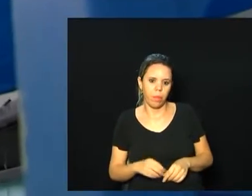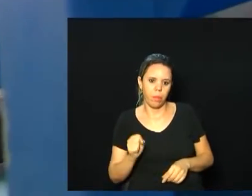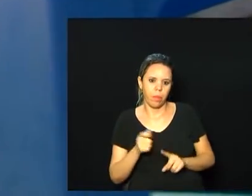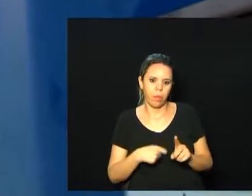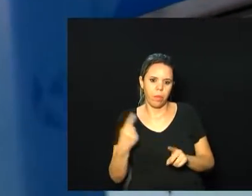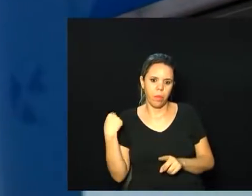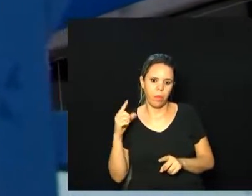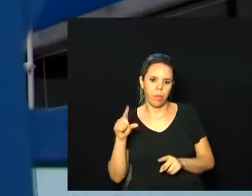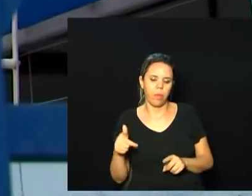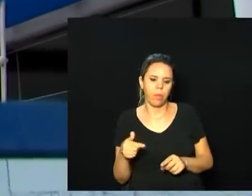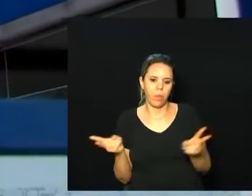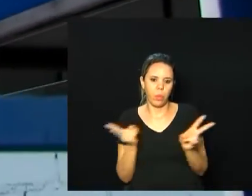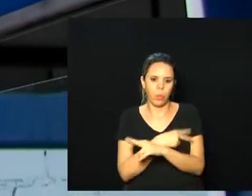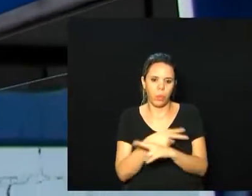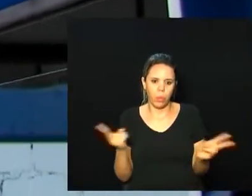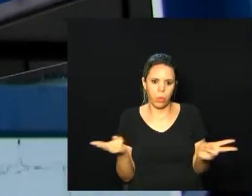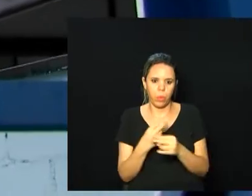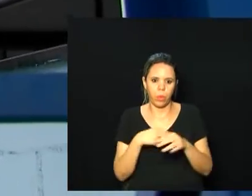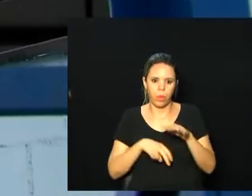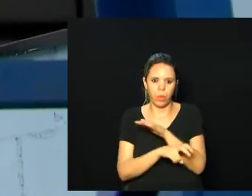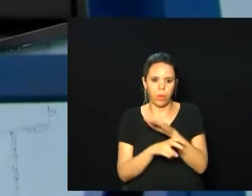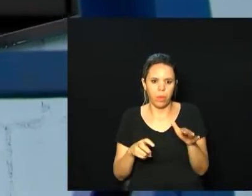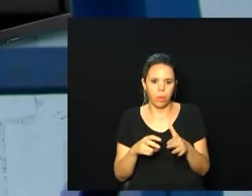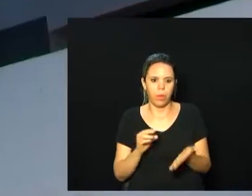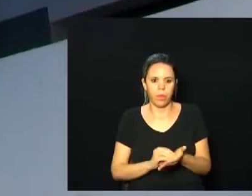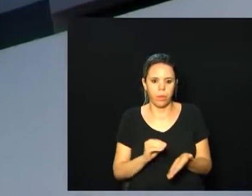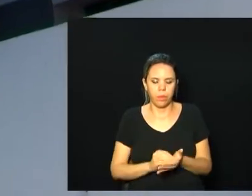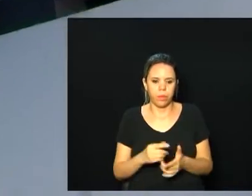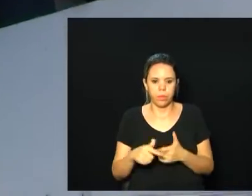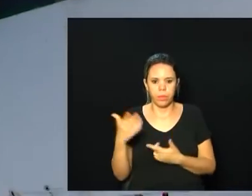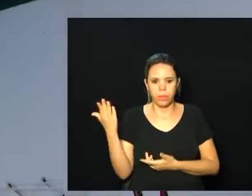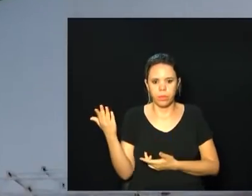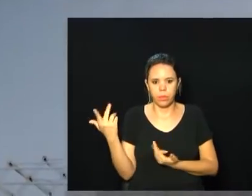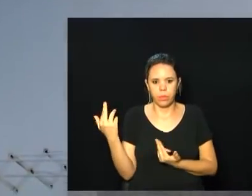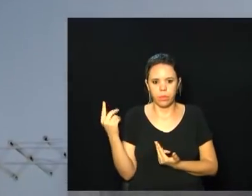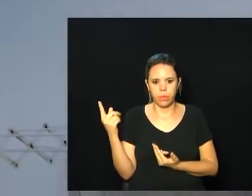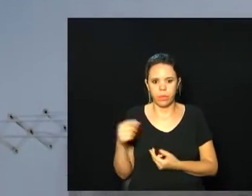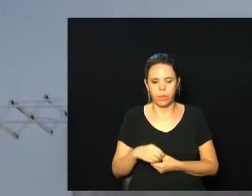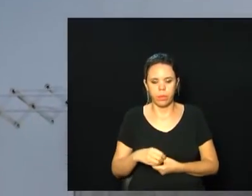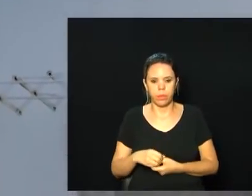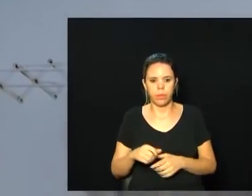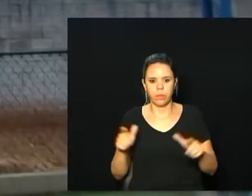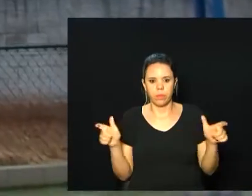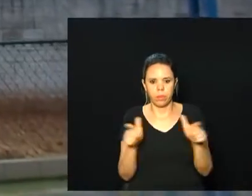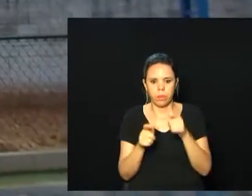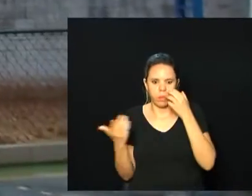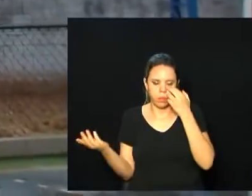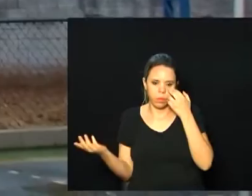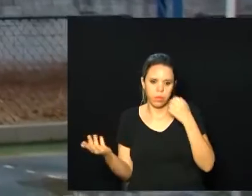meses, após uma ventania, a creche ficou sem o sombrite, que é igual a este que fica em uma área menor,